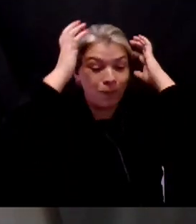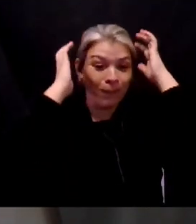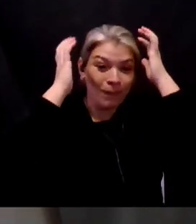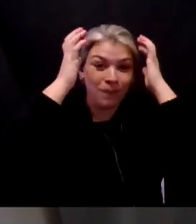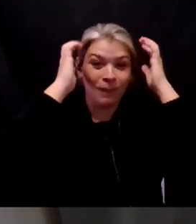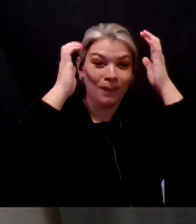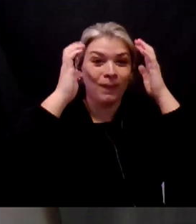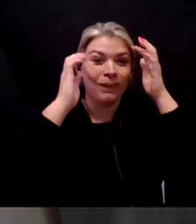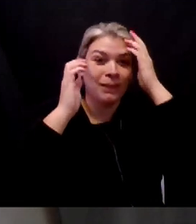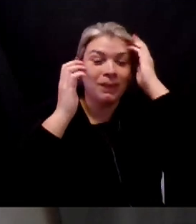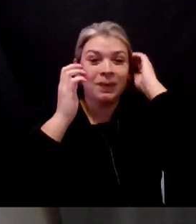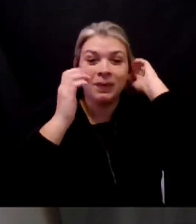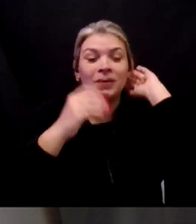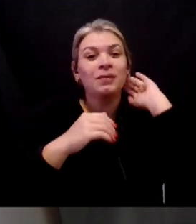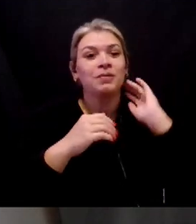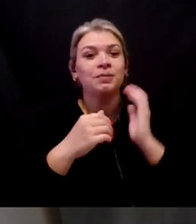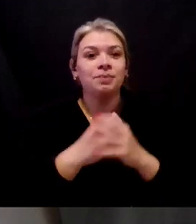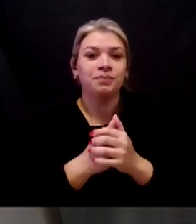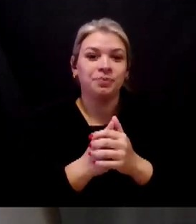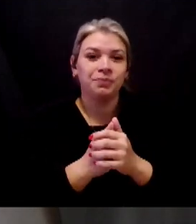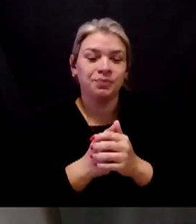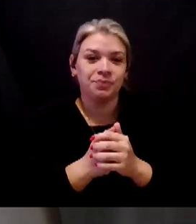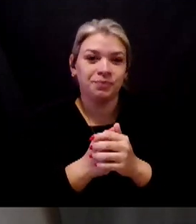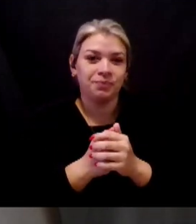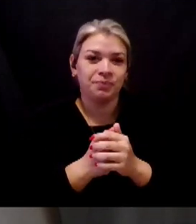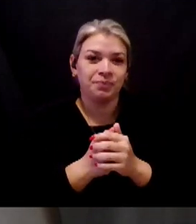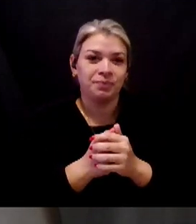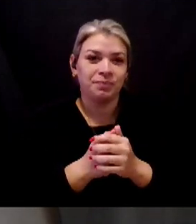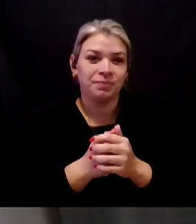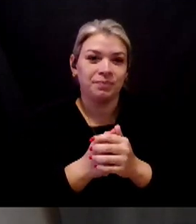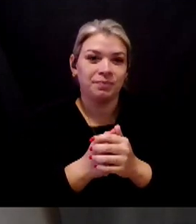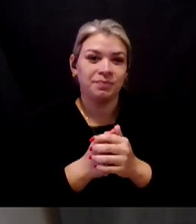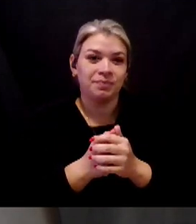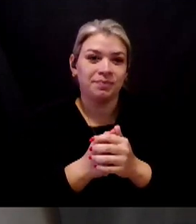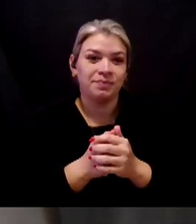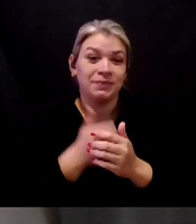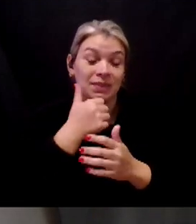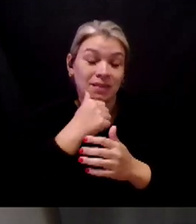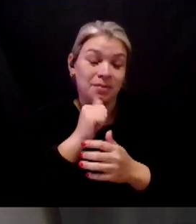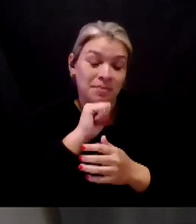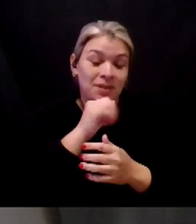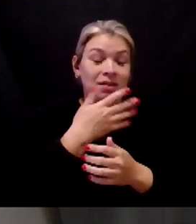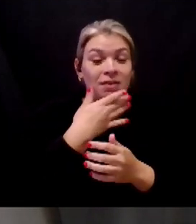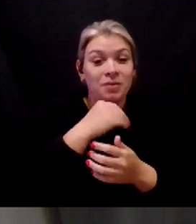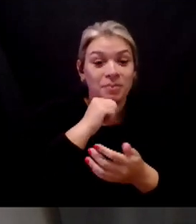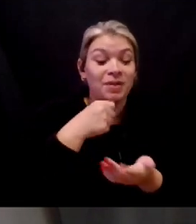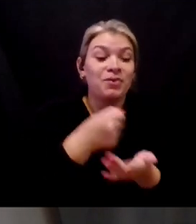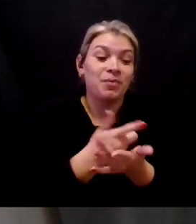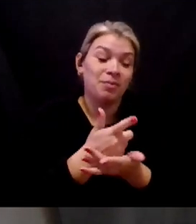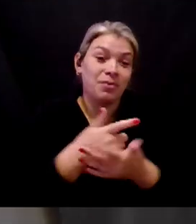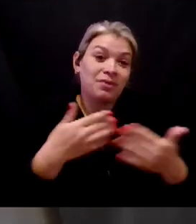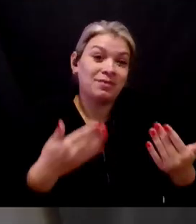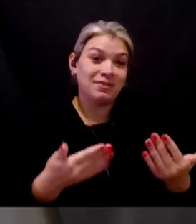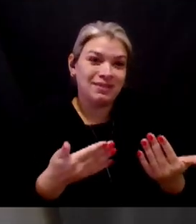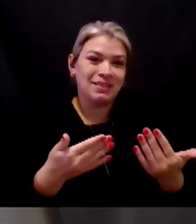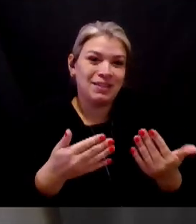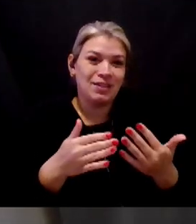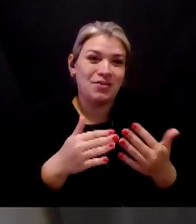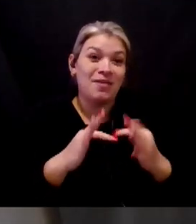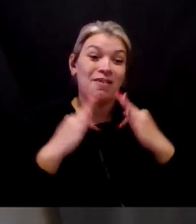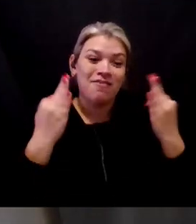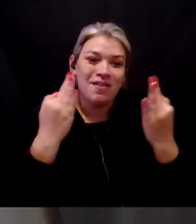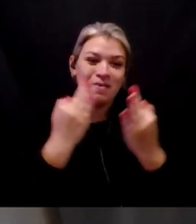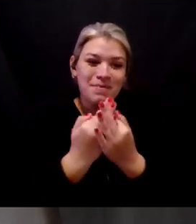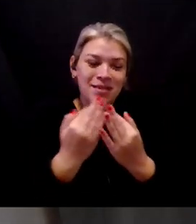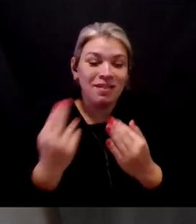usado o produto que a mãe comprou, o pai comprou. E aí esses familiares também, eles reforçam, eles